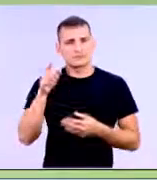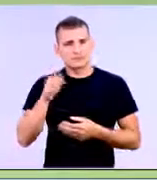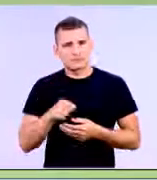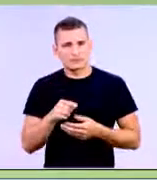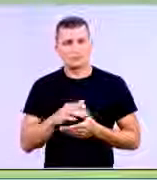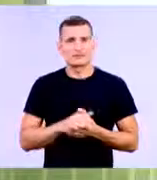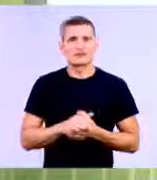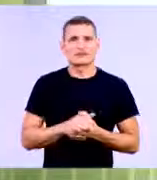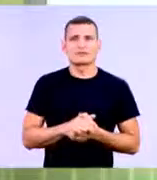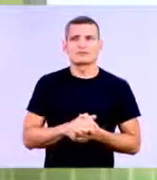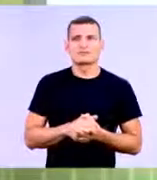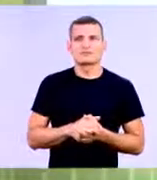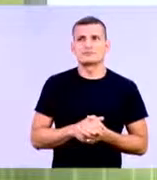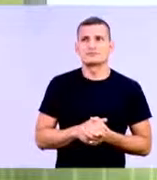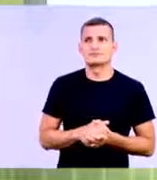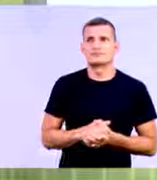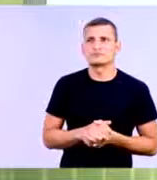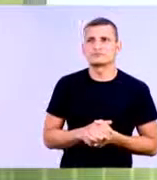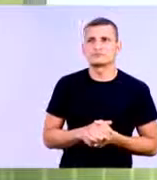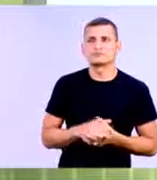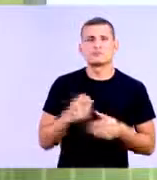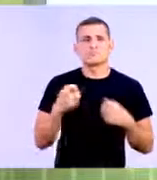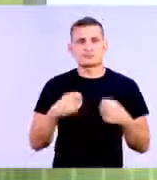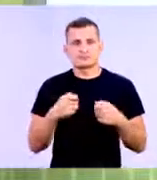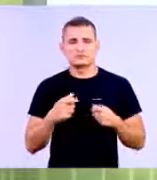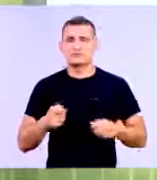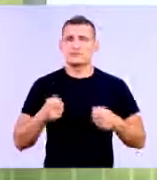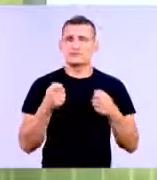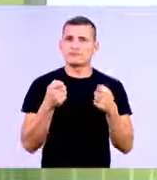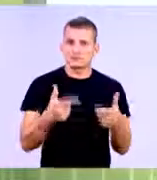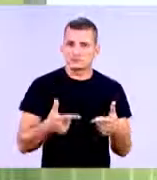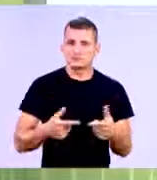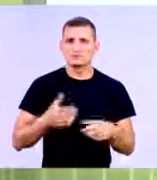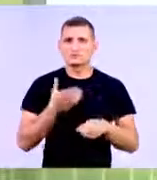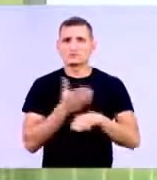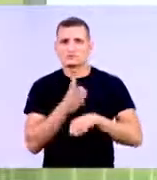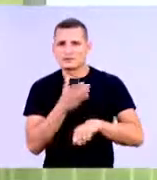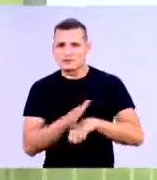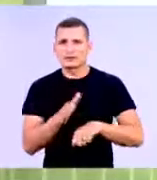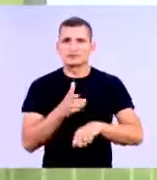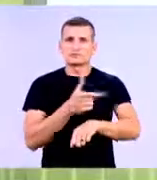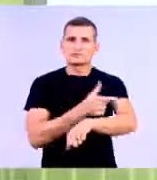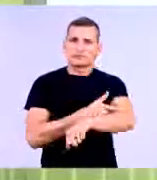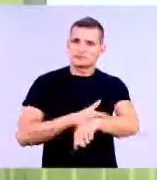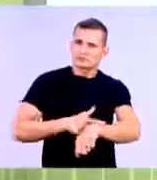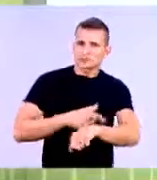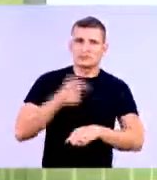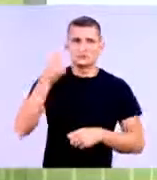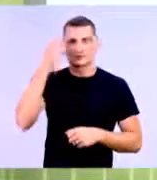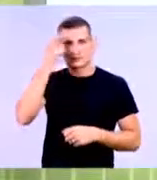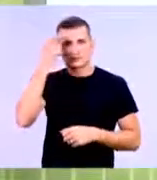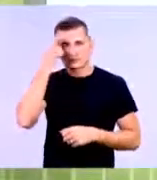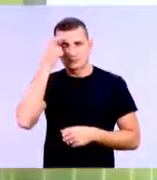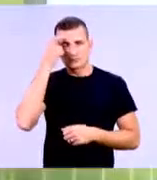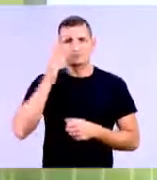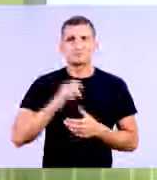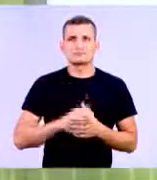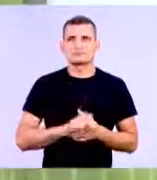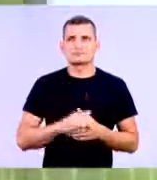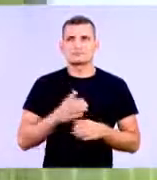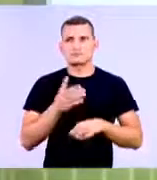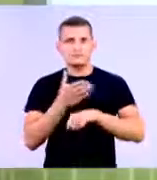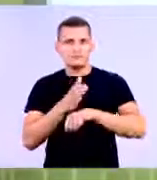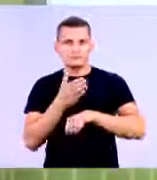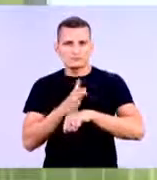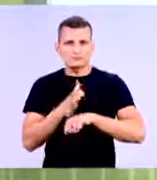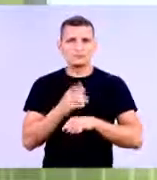esse o fator que a gente tem que investir mais. Treinamento, educação e conscientização. Treinamento, você